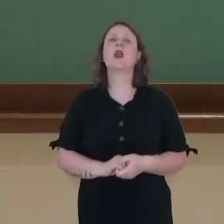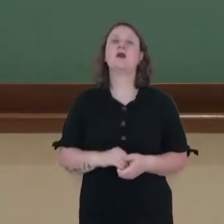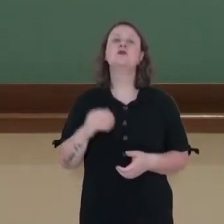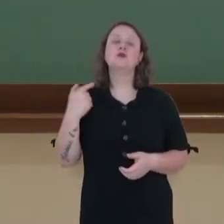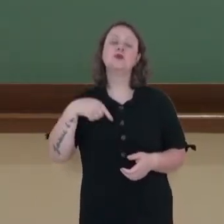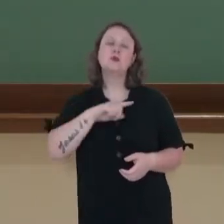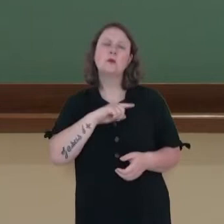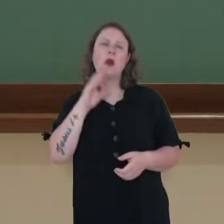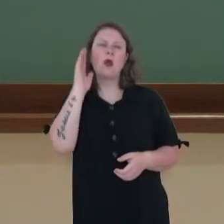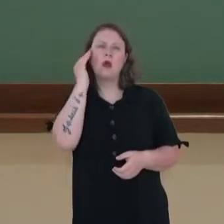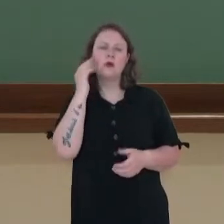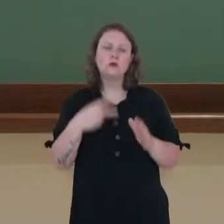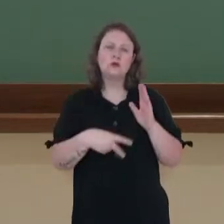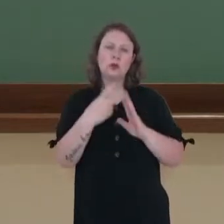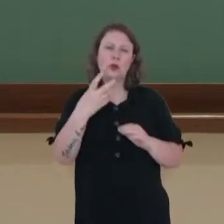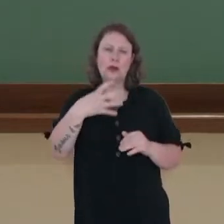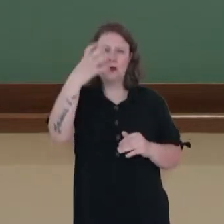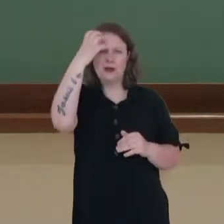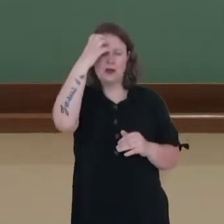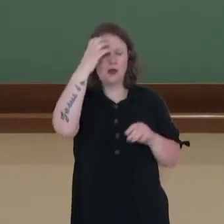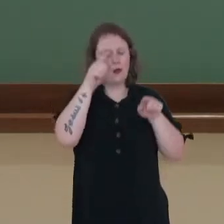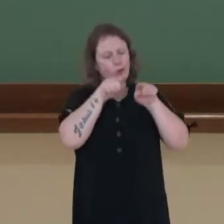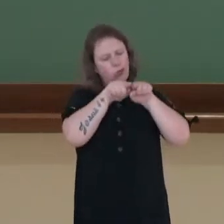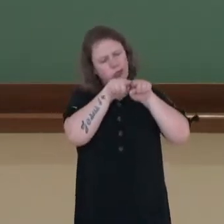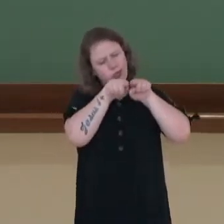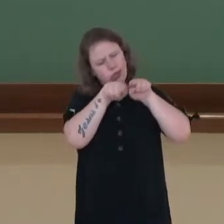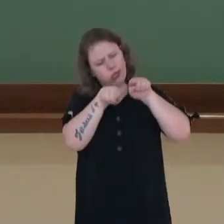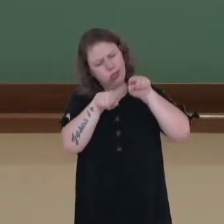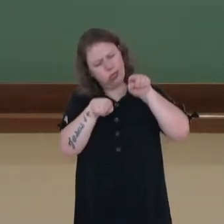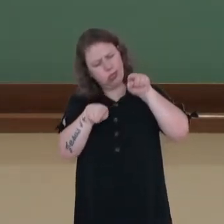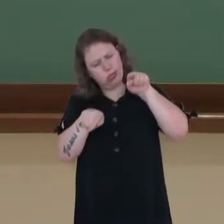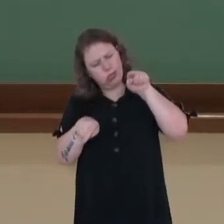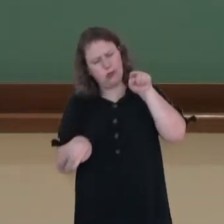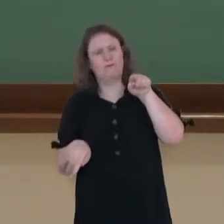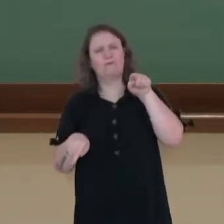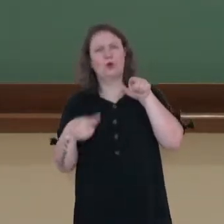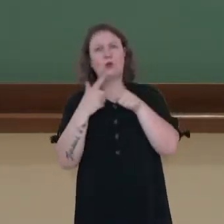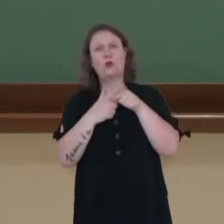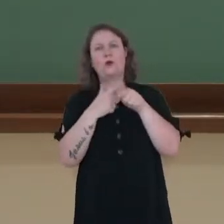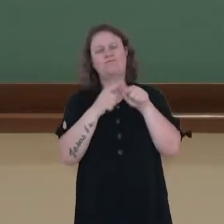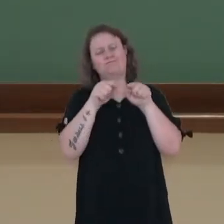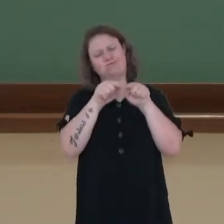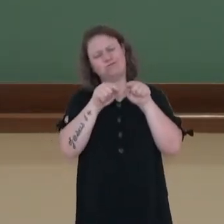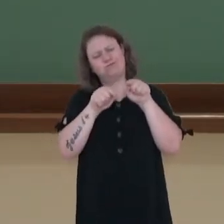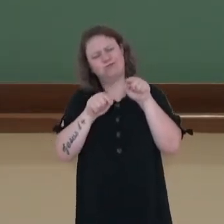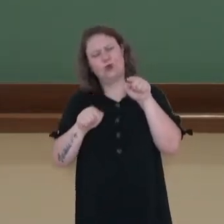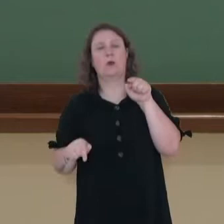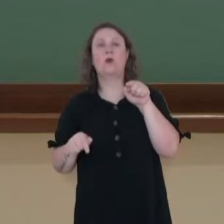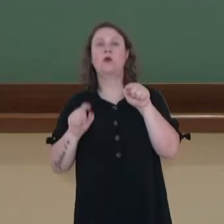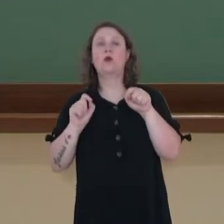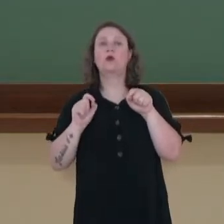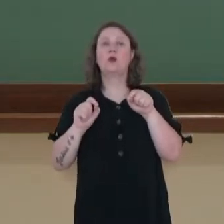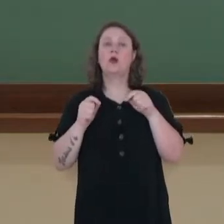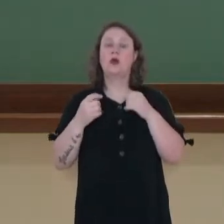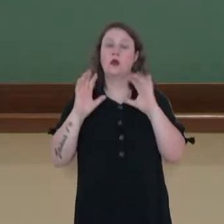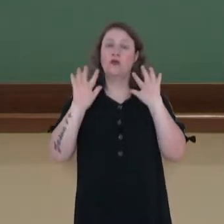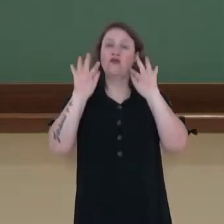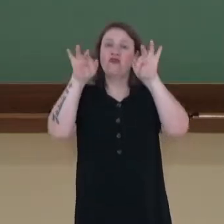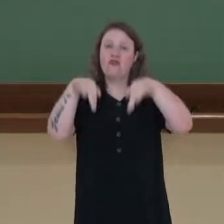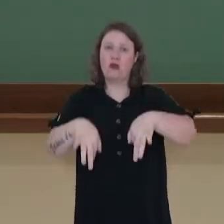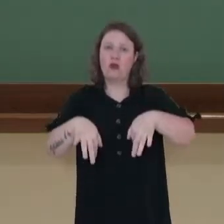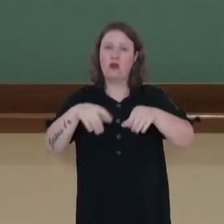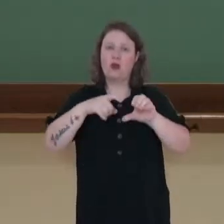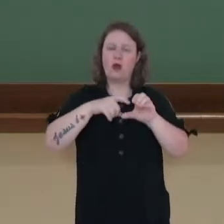um declínio que vai terminar no ano de 1889 com a proclamação da República